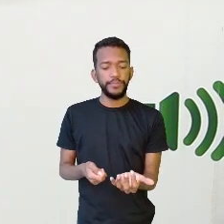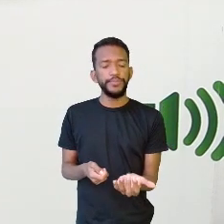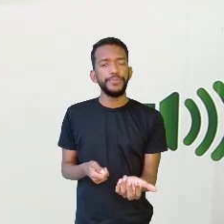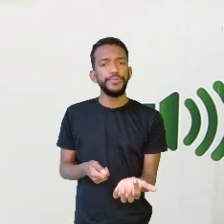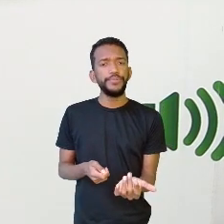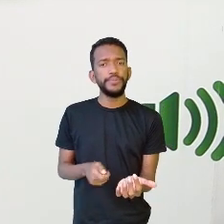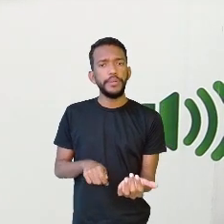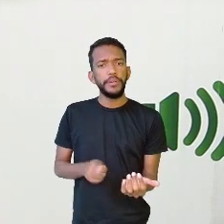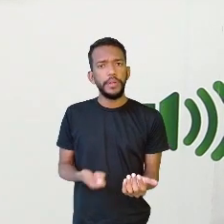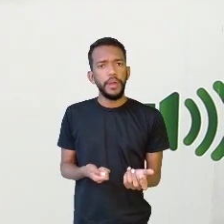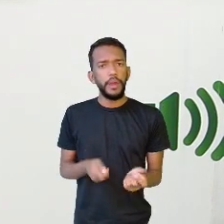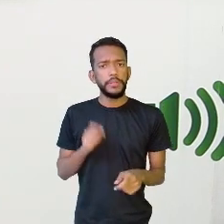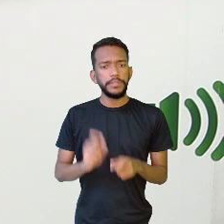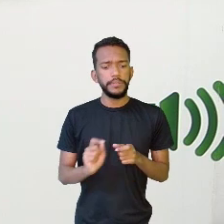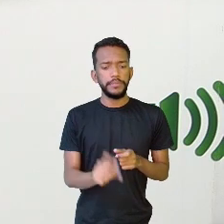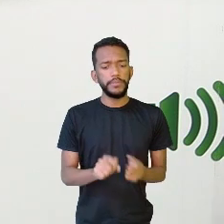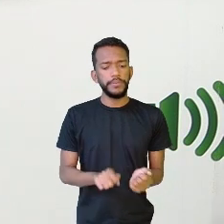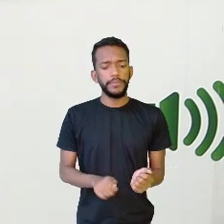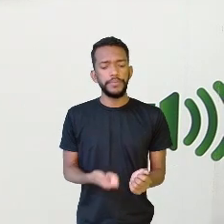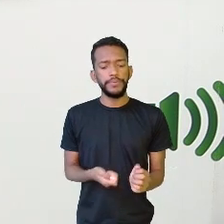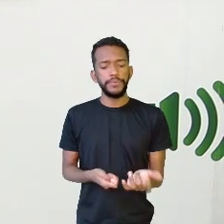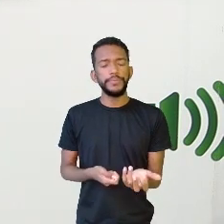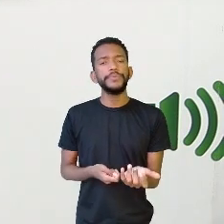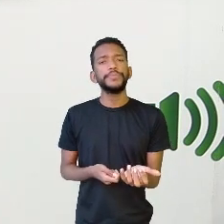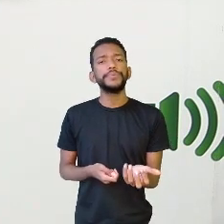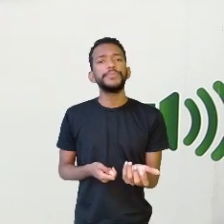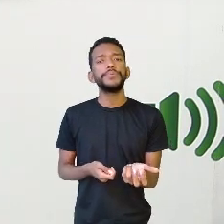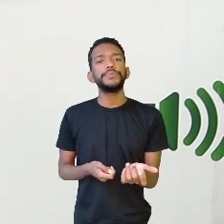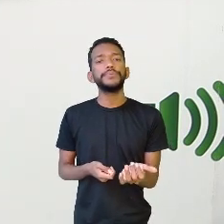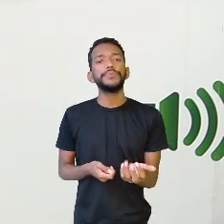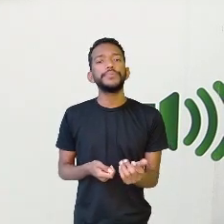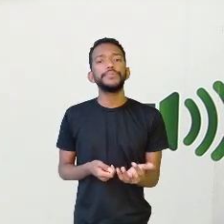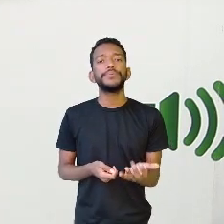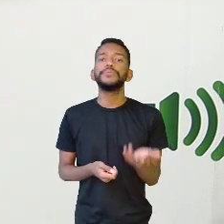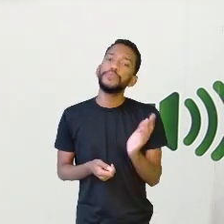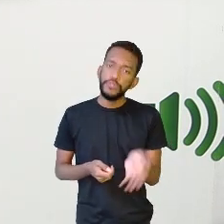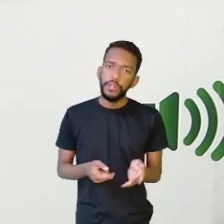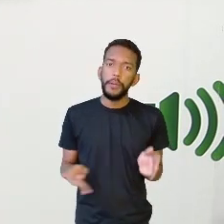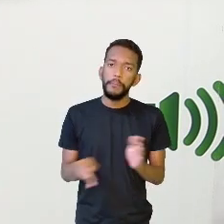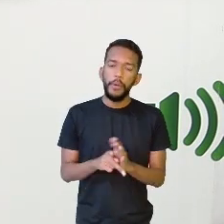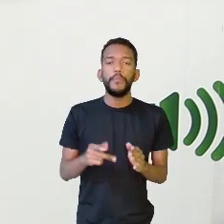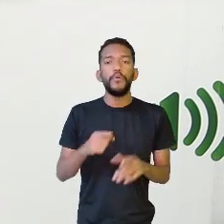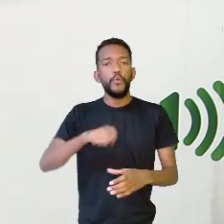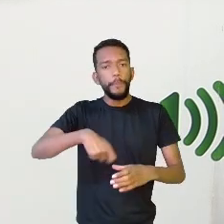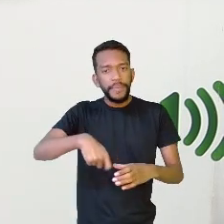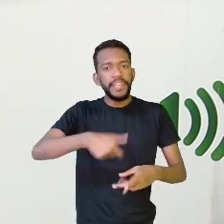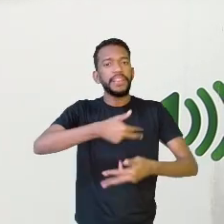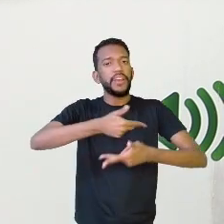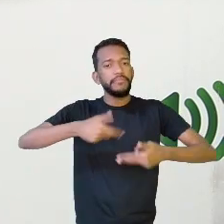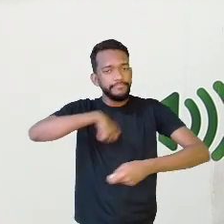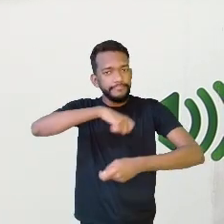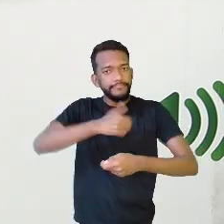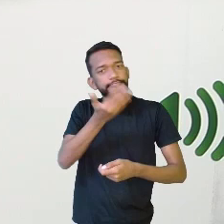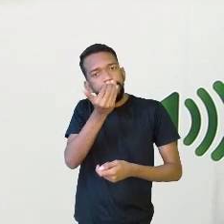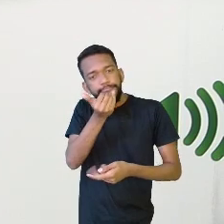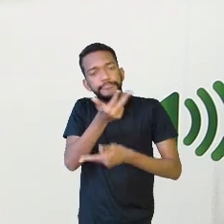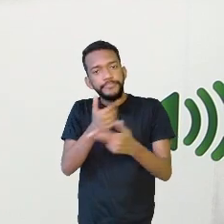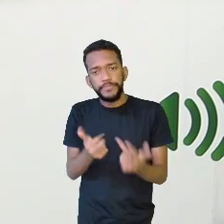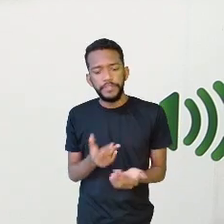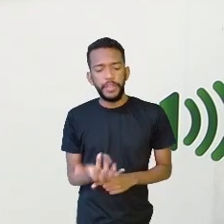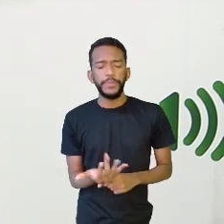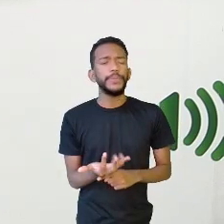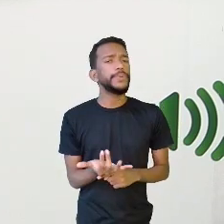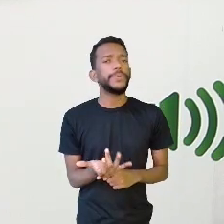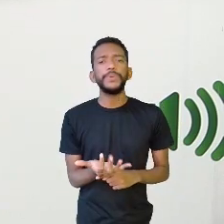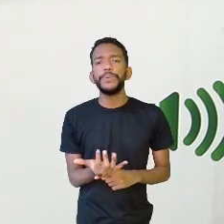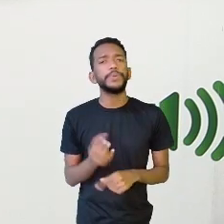tempo inteiro o foguinho saindo ali, né, para cozinhar as comidas, preparar os alimentos, e fica aquele fogo, aquela